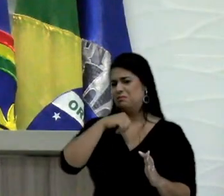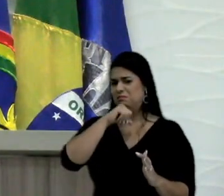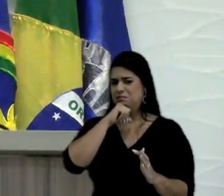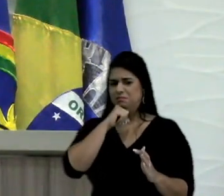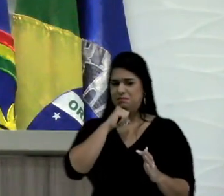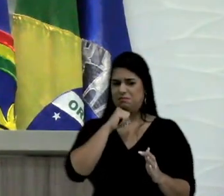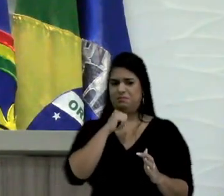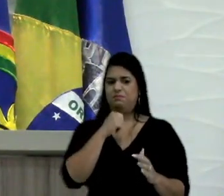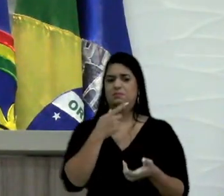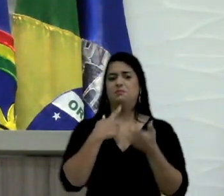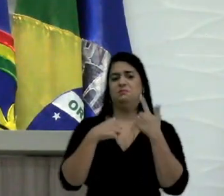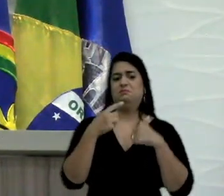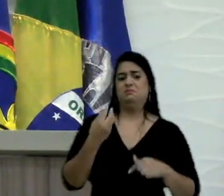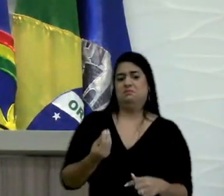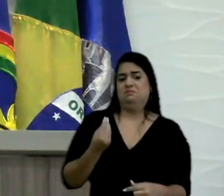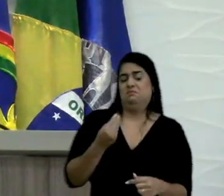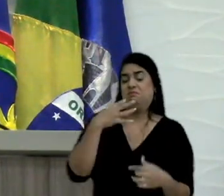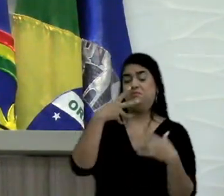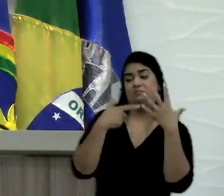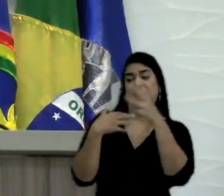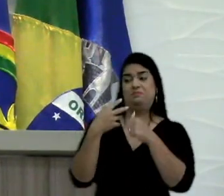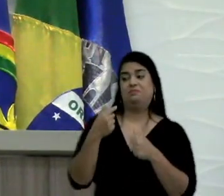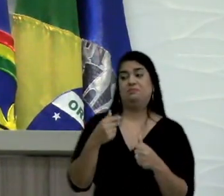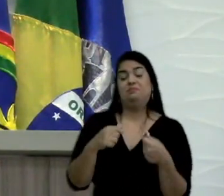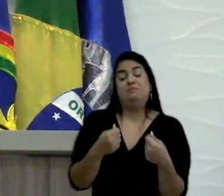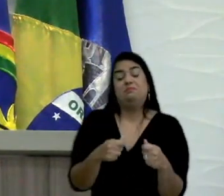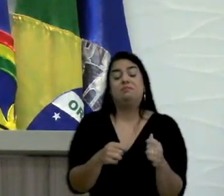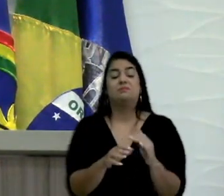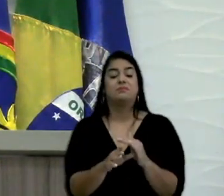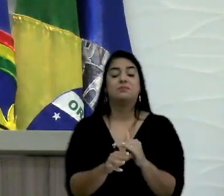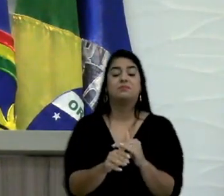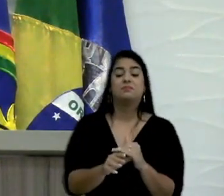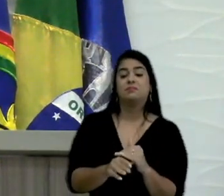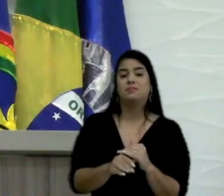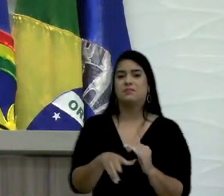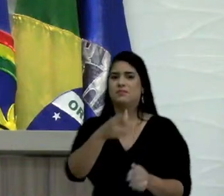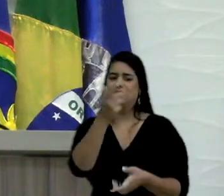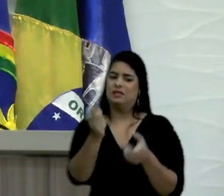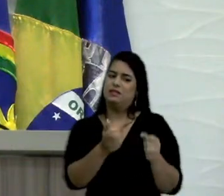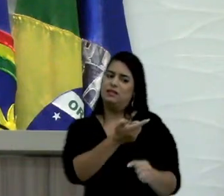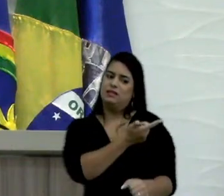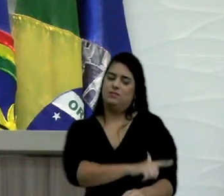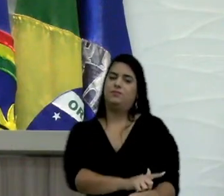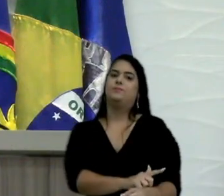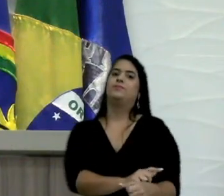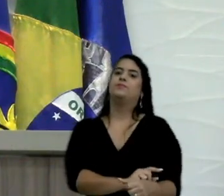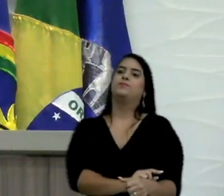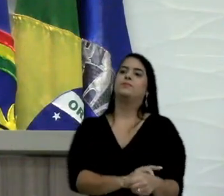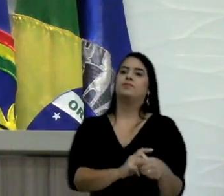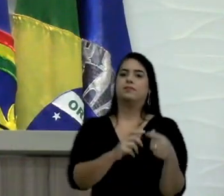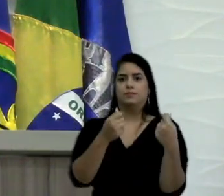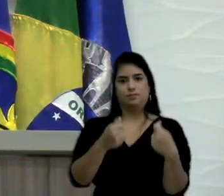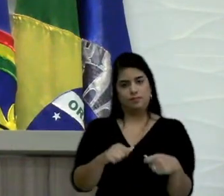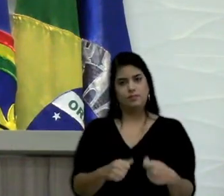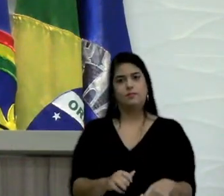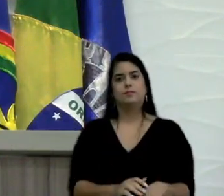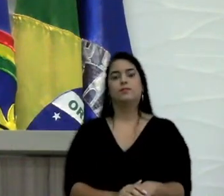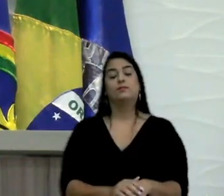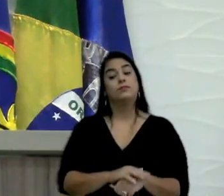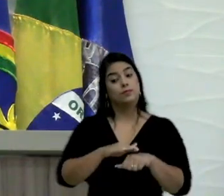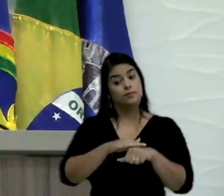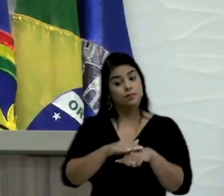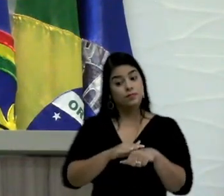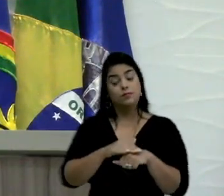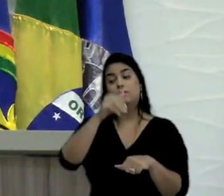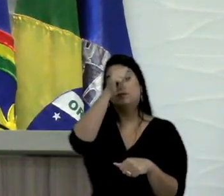da boniteza aí tem que roubar cidadão de bem aí nós tem que botar isso mesmo vai falar aí com Alexandre bate té